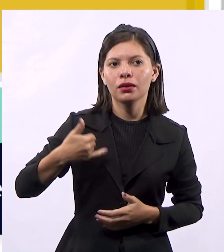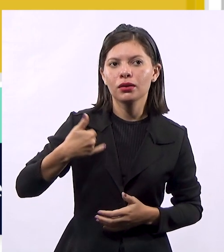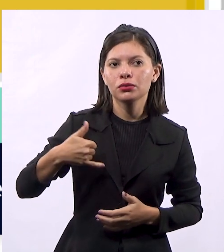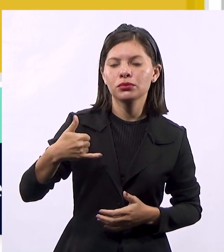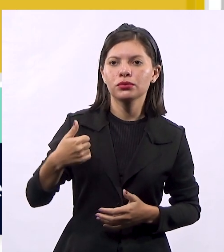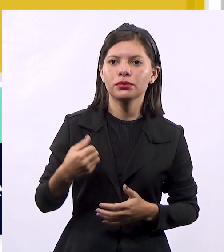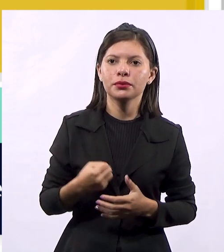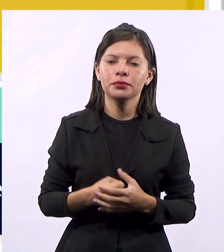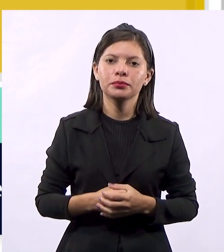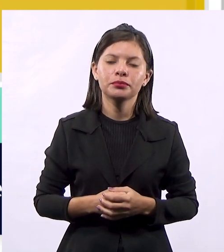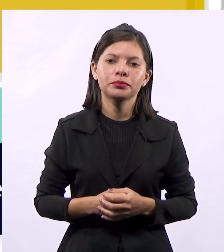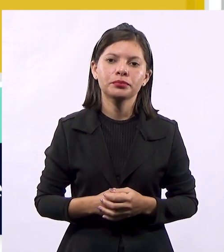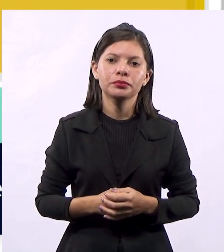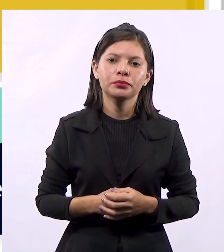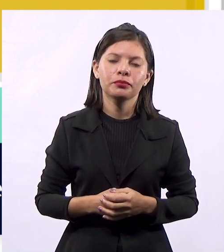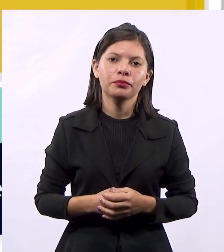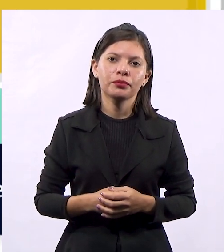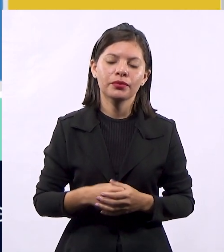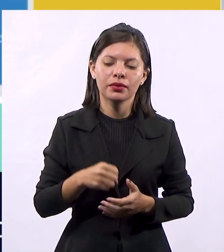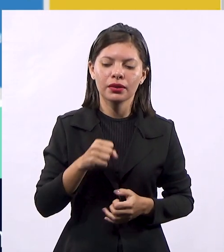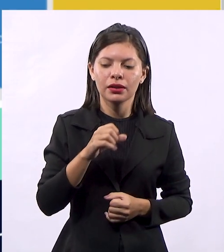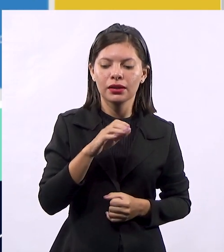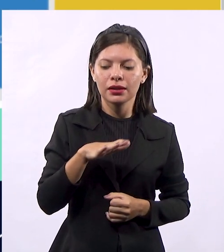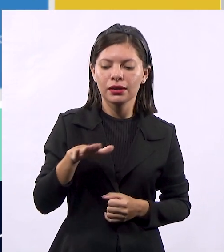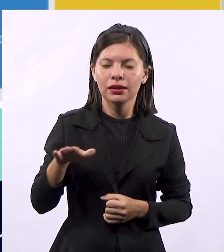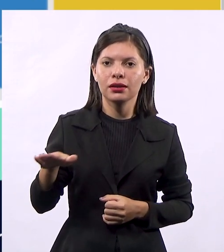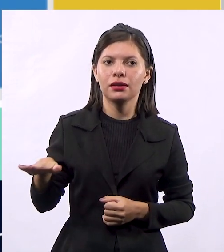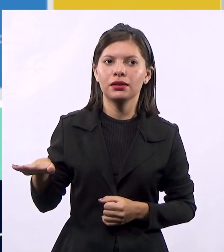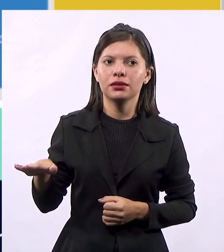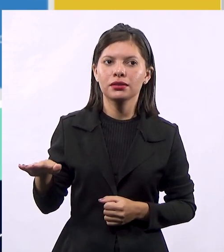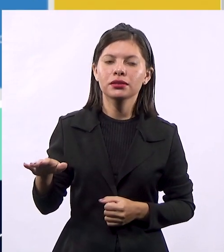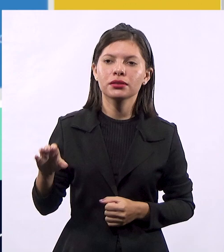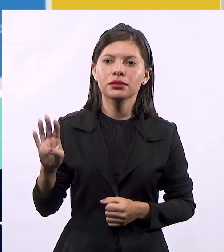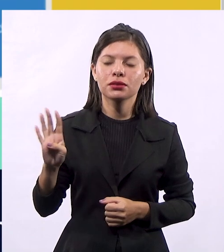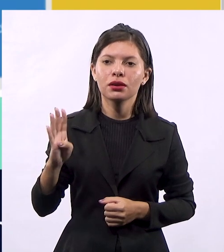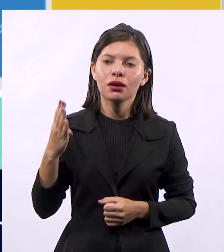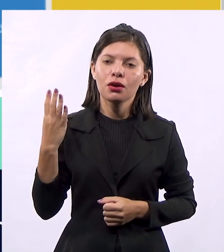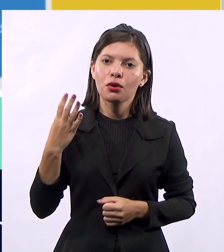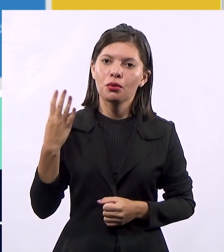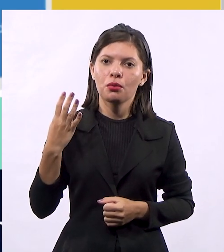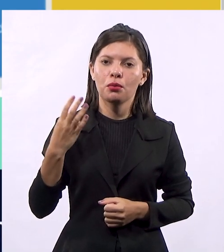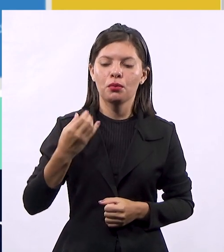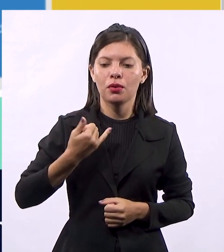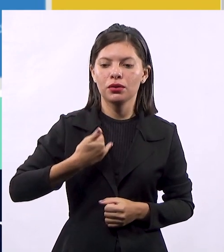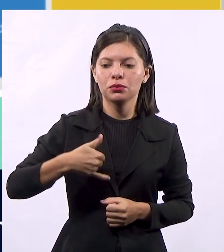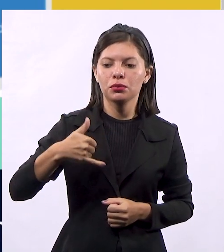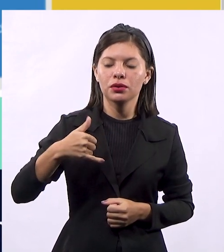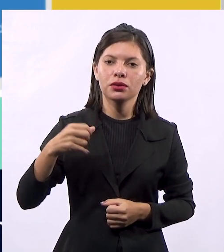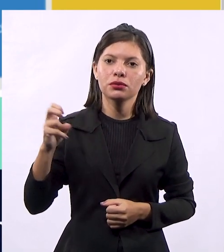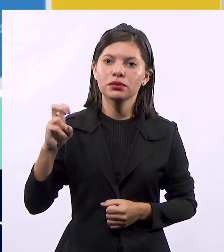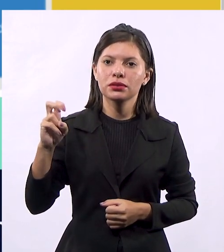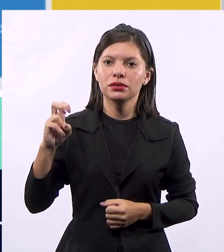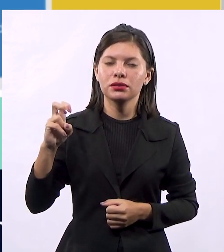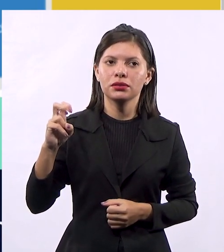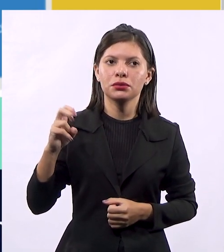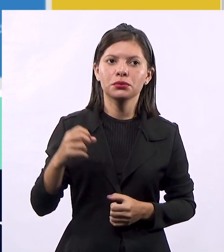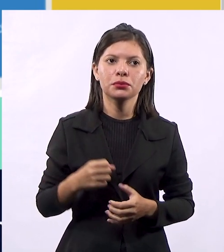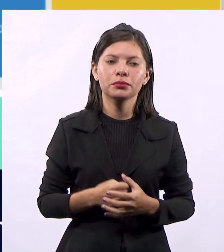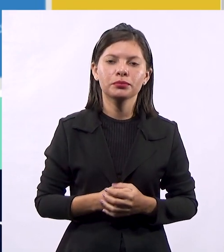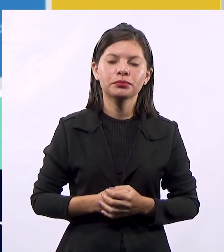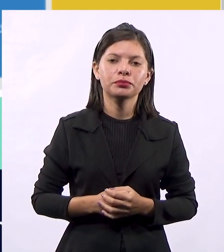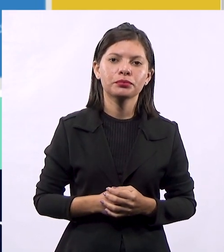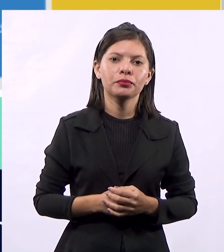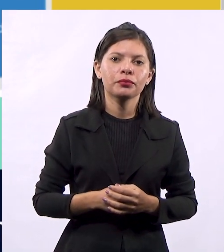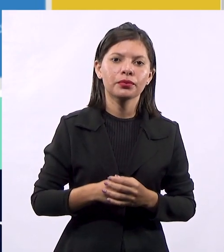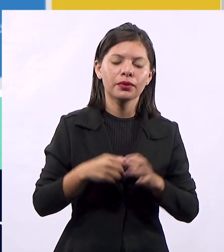crianças bem pequenas de 1 ano e 7 meses a 3 anos e 11 meses, as crianças pequenas, que é de 4 anos